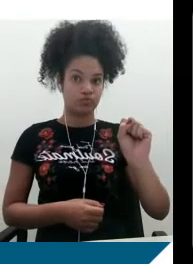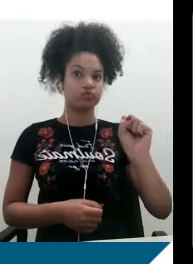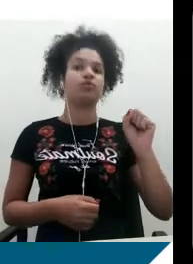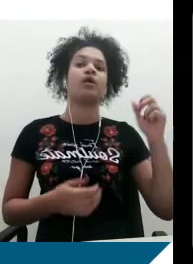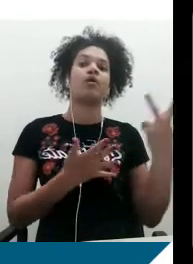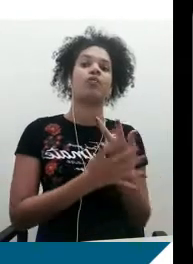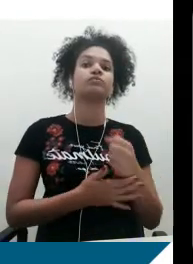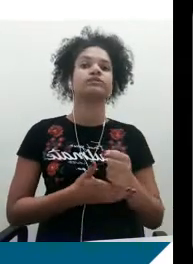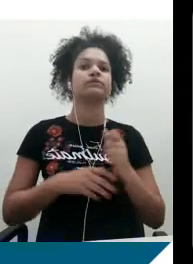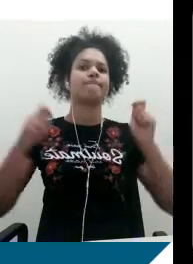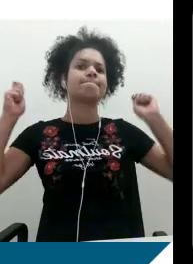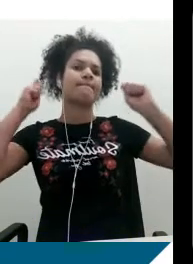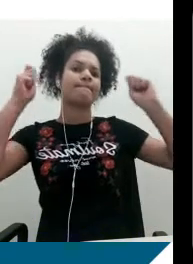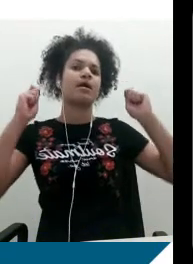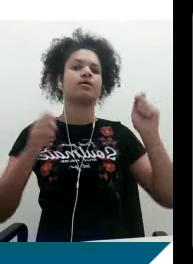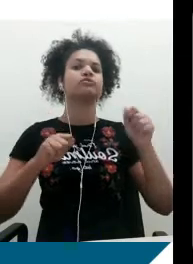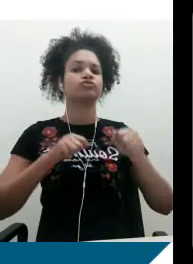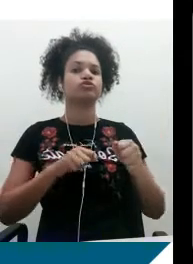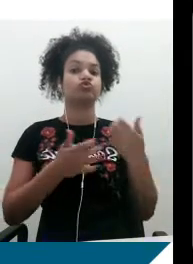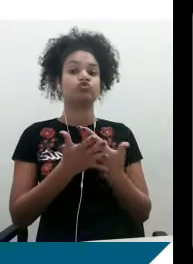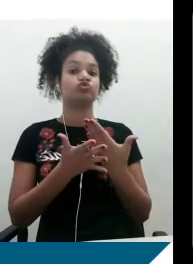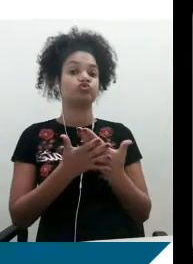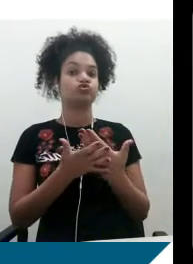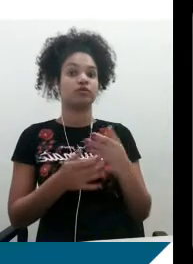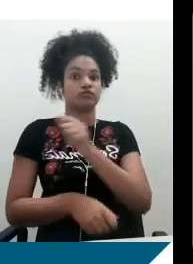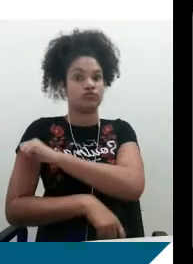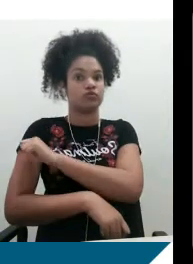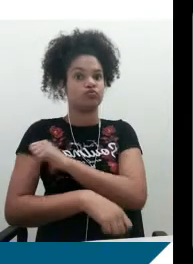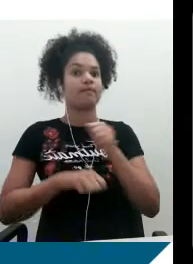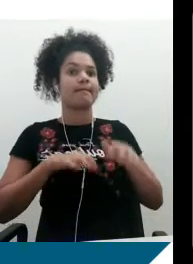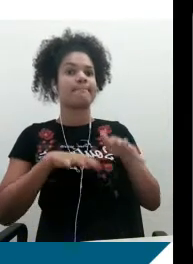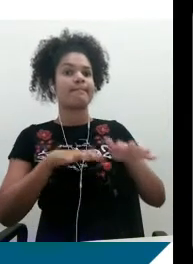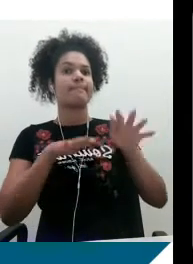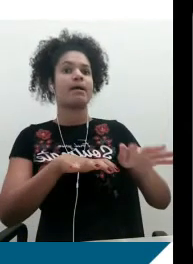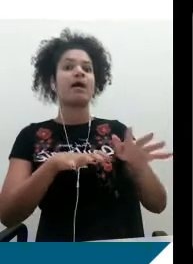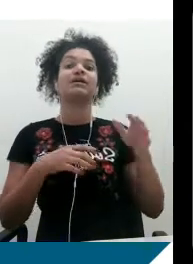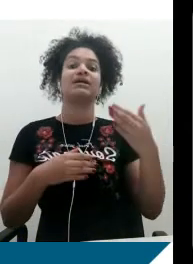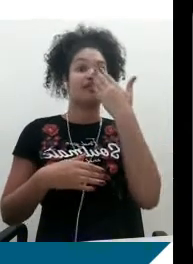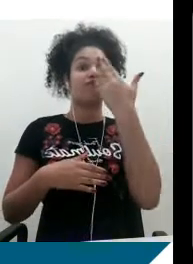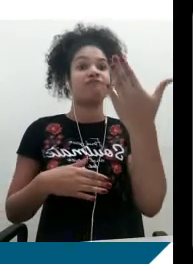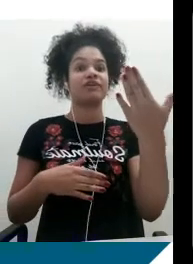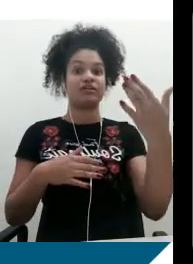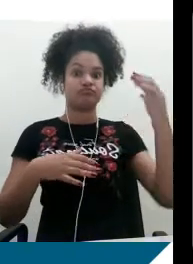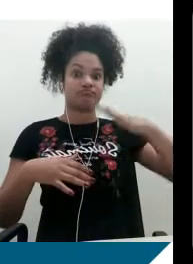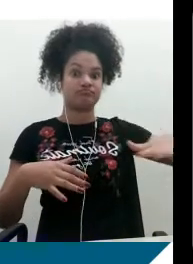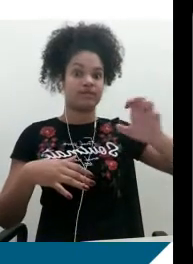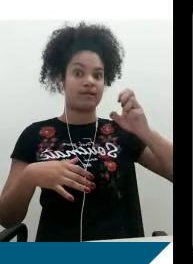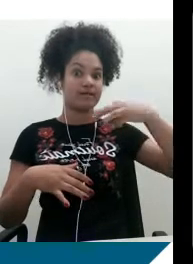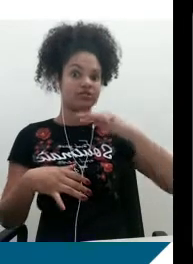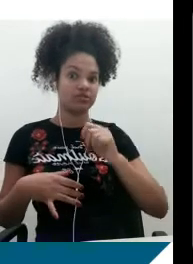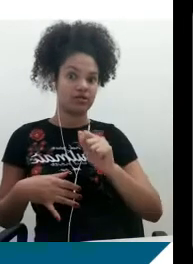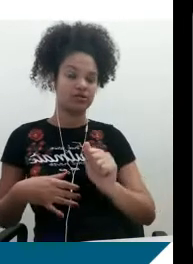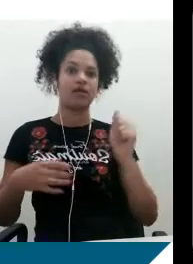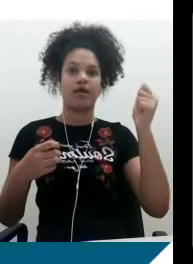à Embaixada Americana, no Rio de Janeiro, terminou com dezenas de mortos e cerca de 1.000 manifestantes presos. Quase